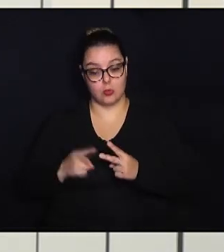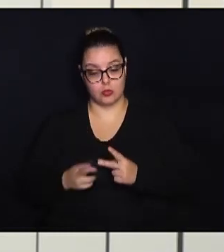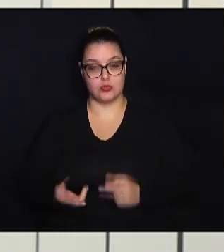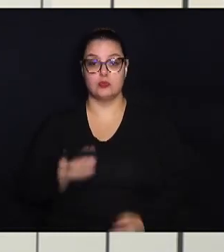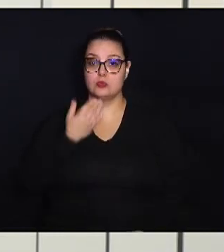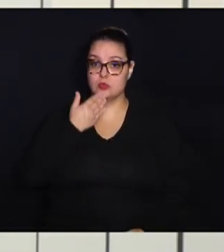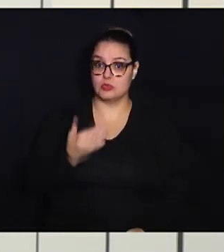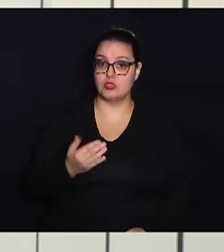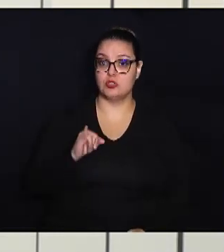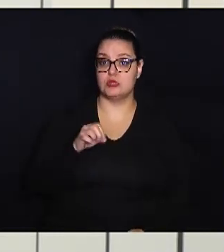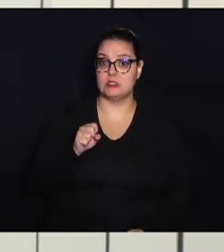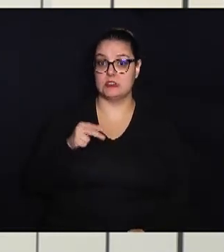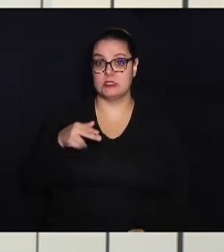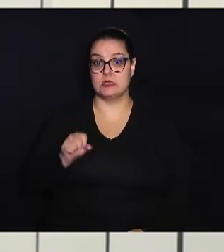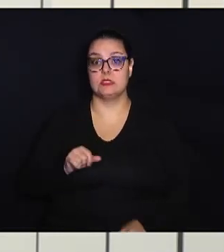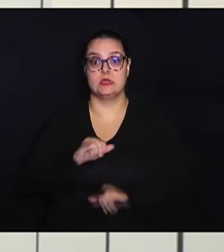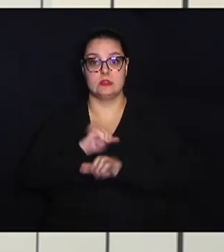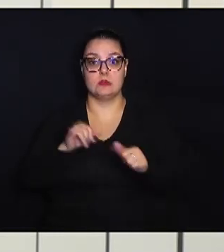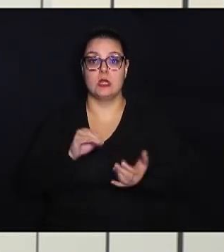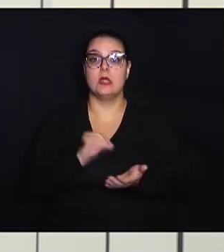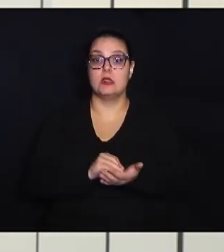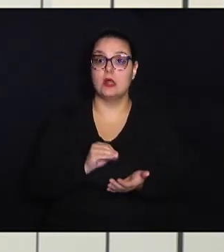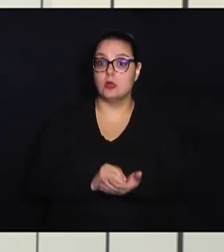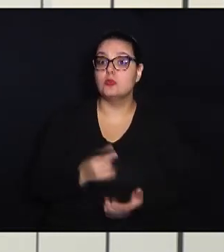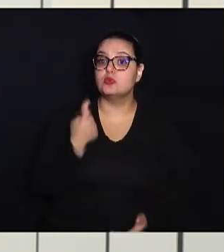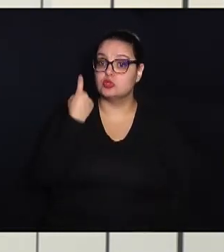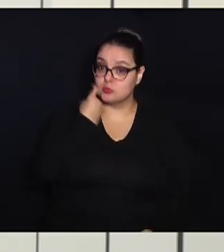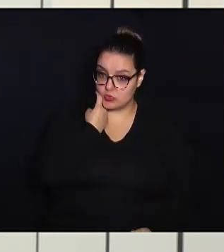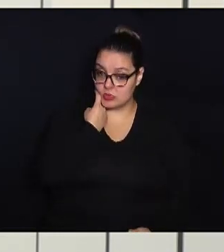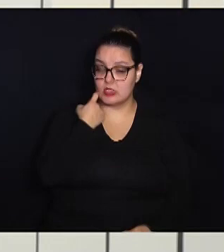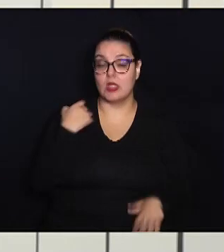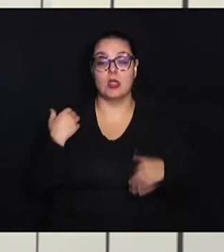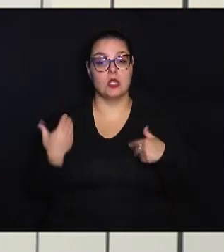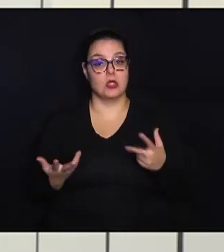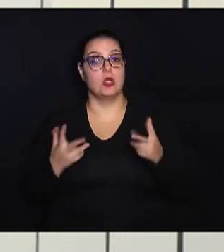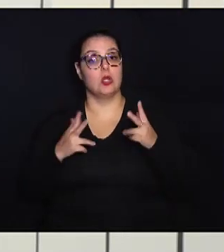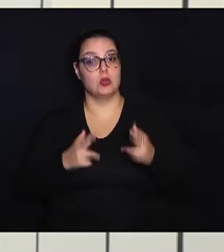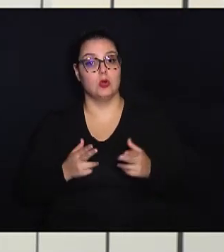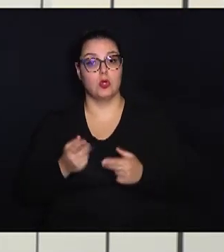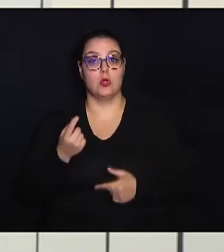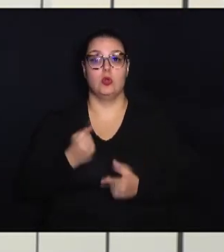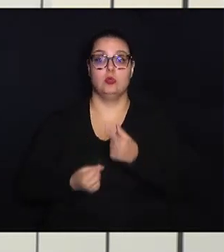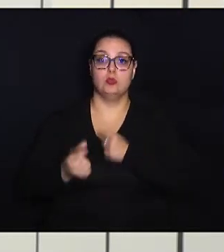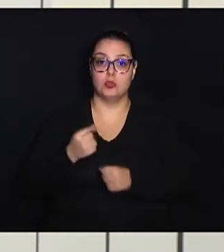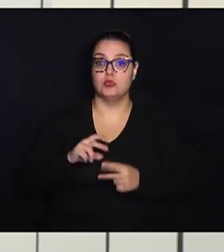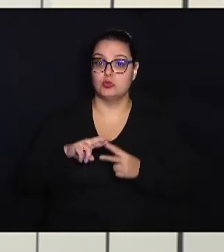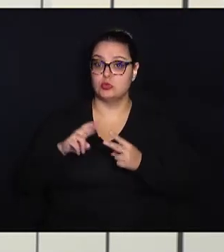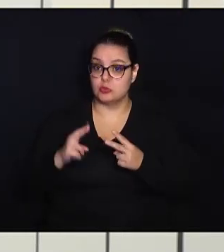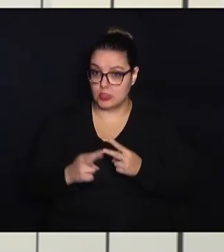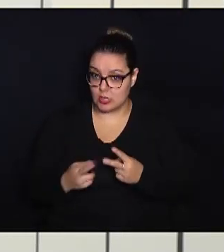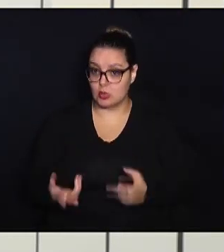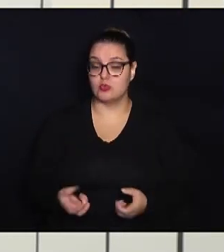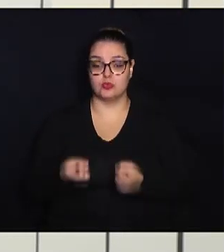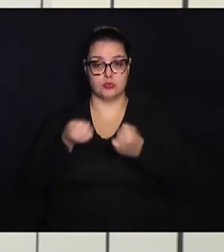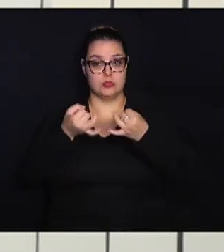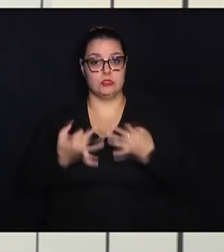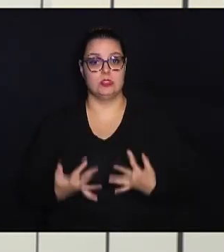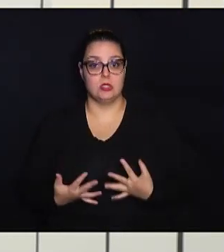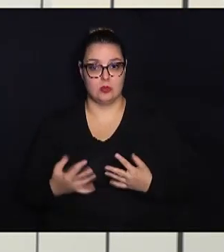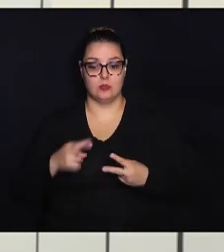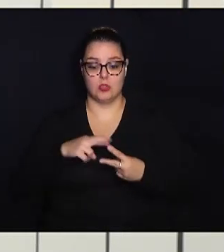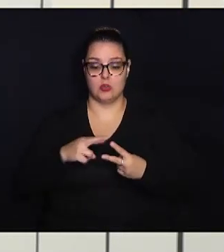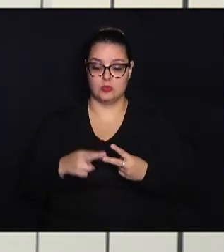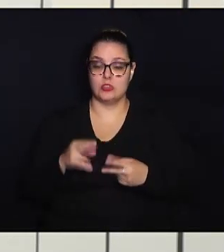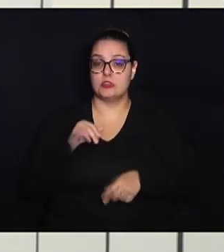pedido foram divulgados na última sexta-feira e assim como dos recursos que tratam das justificativas de